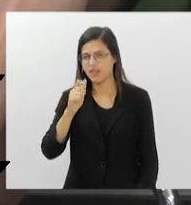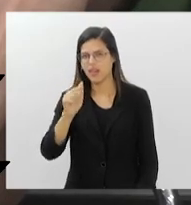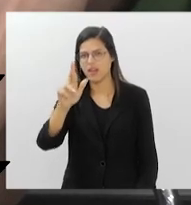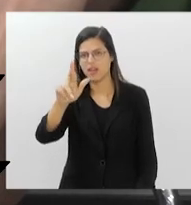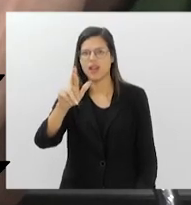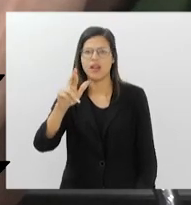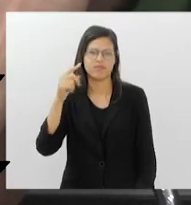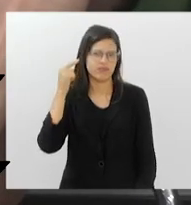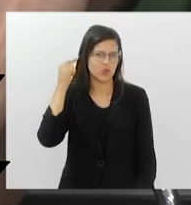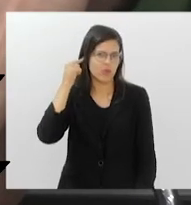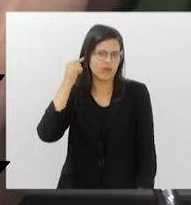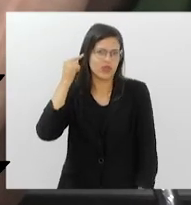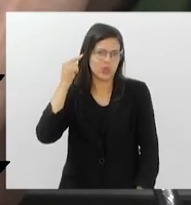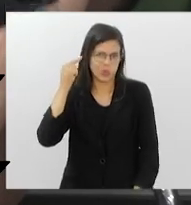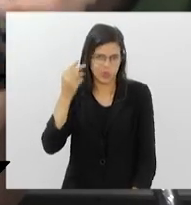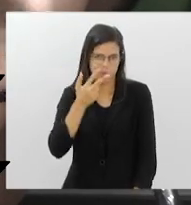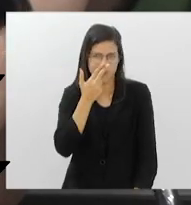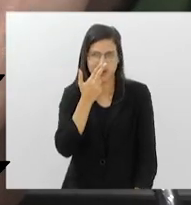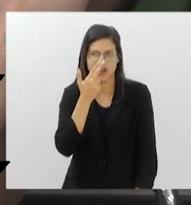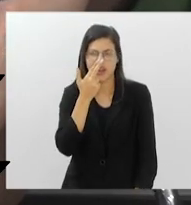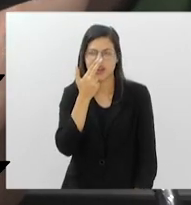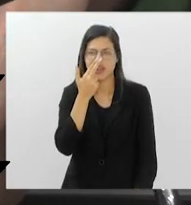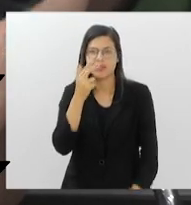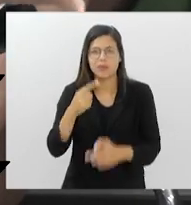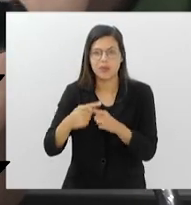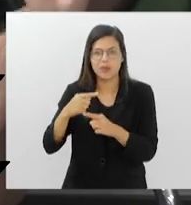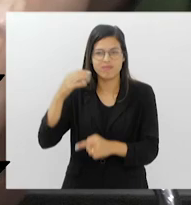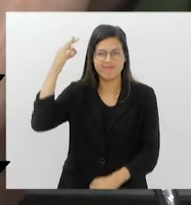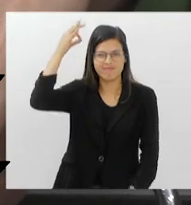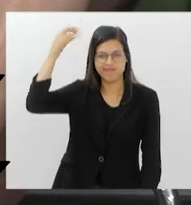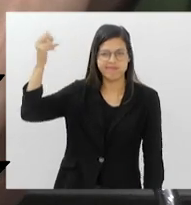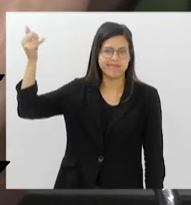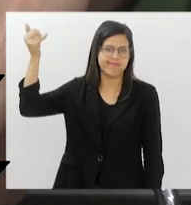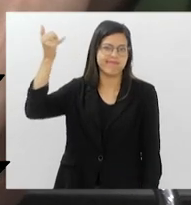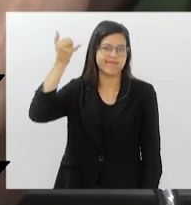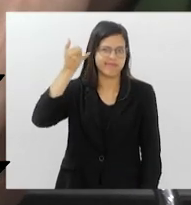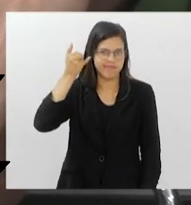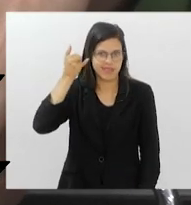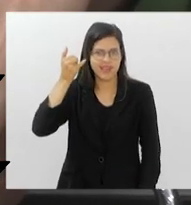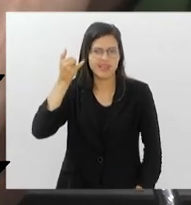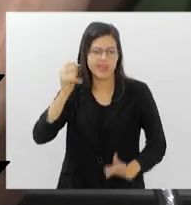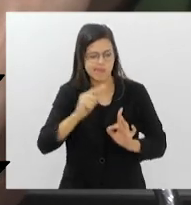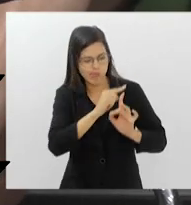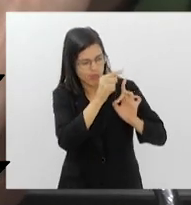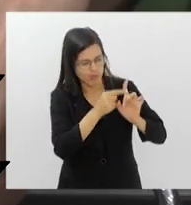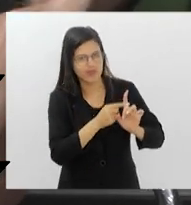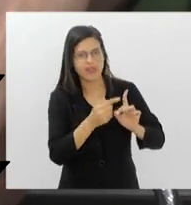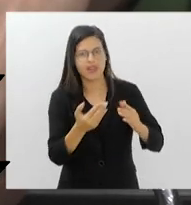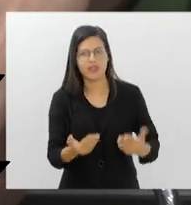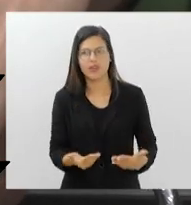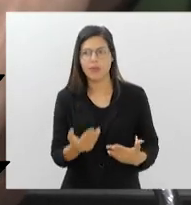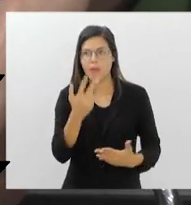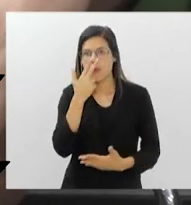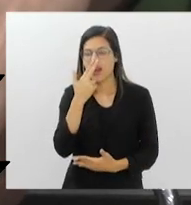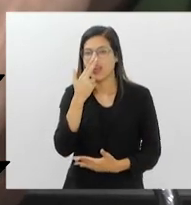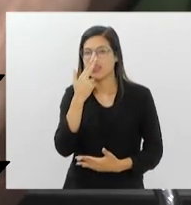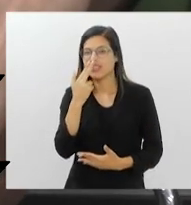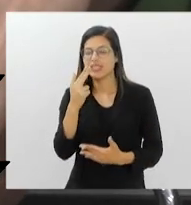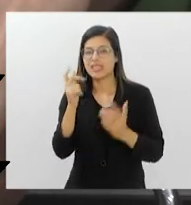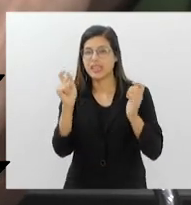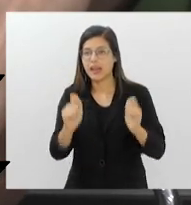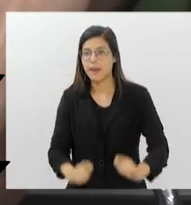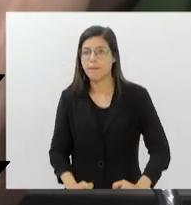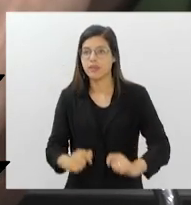um elemento transformador capaz até de fazer que uma mulher virgem gerasse uma